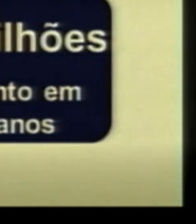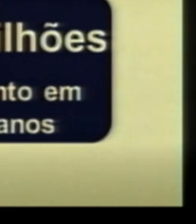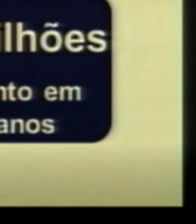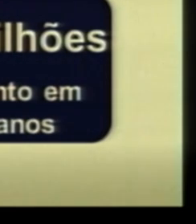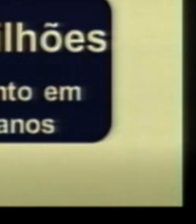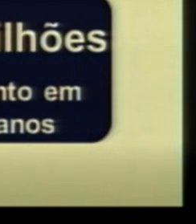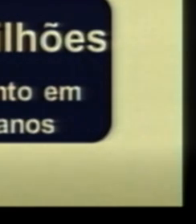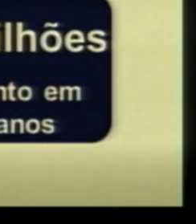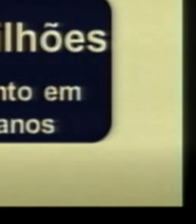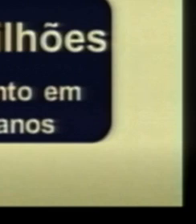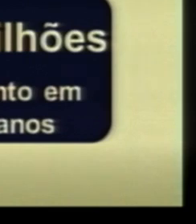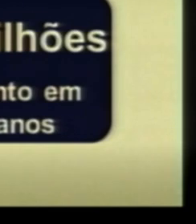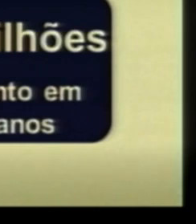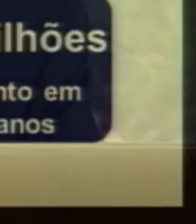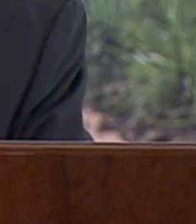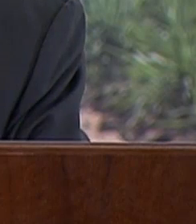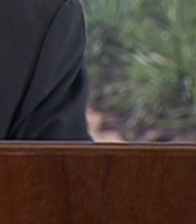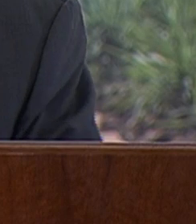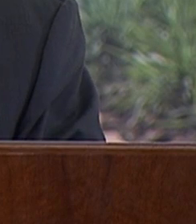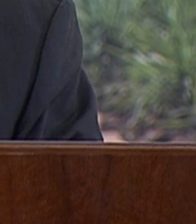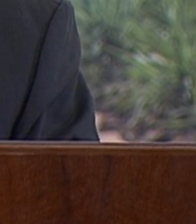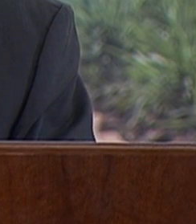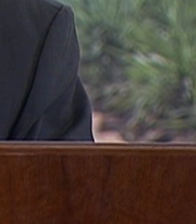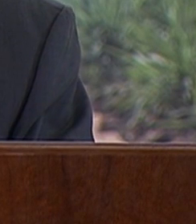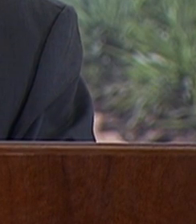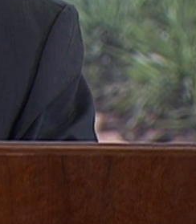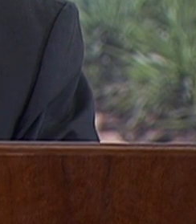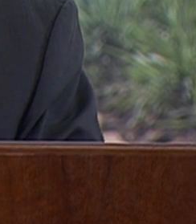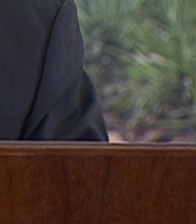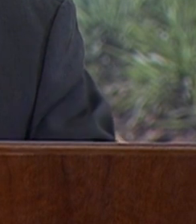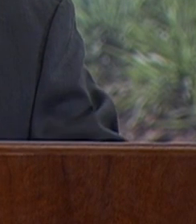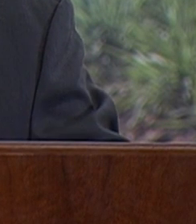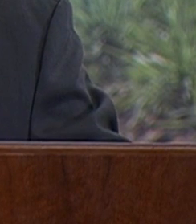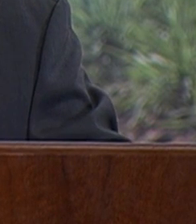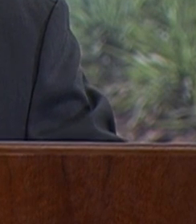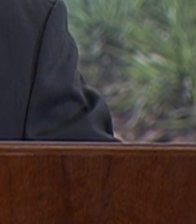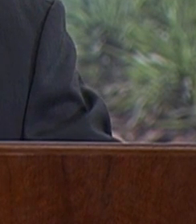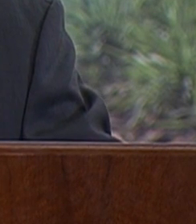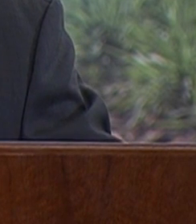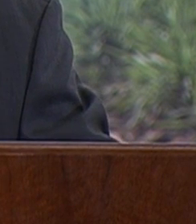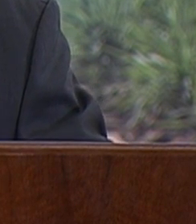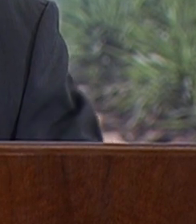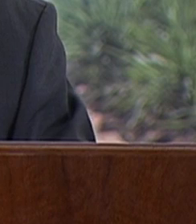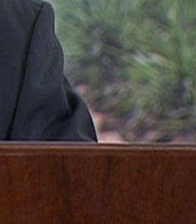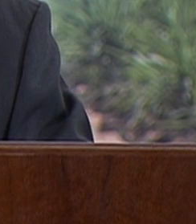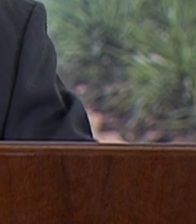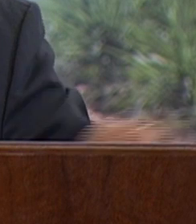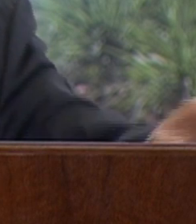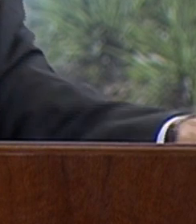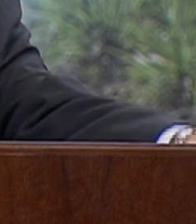ferrovias R3 bilhões deais como se detalham esses investimentos